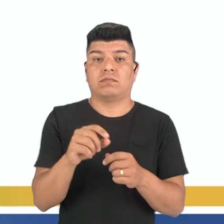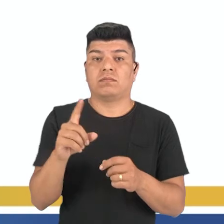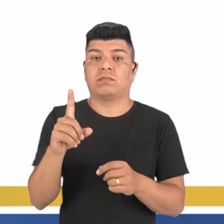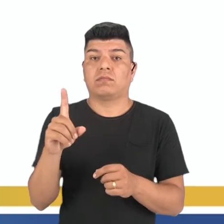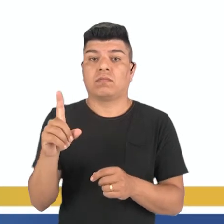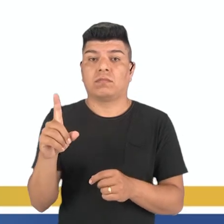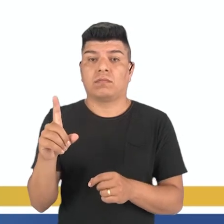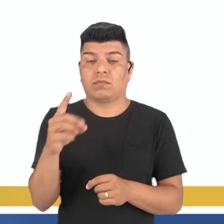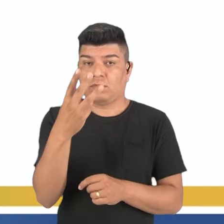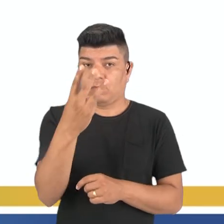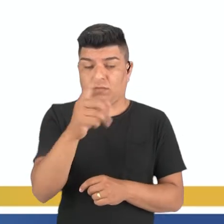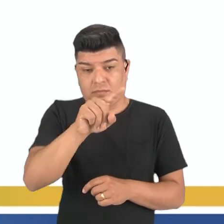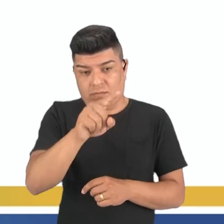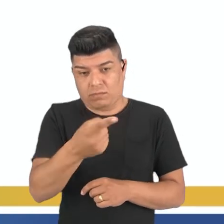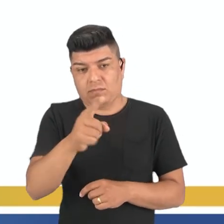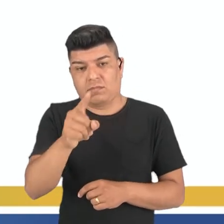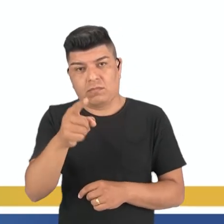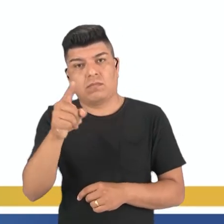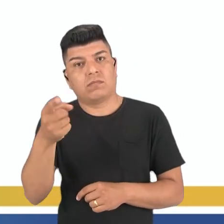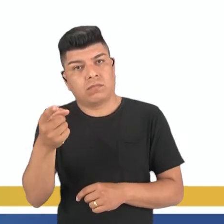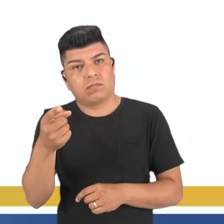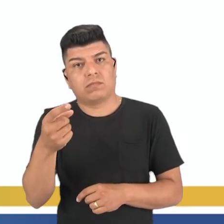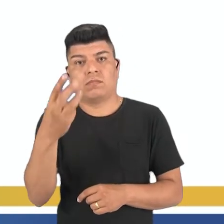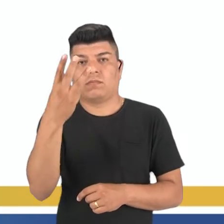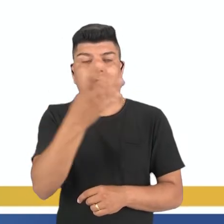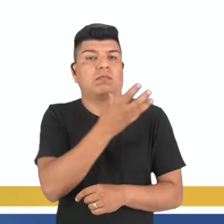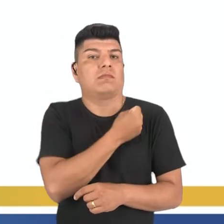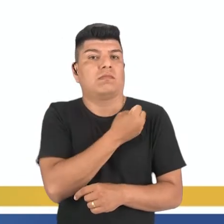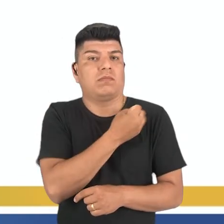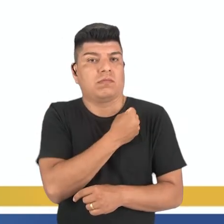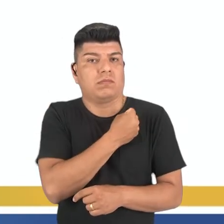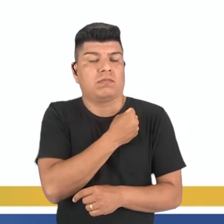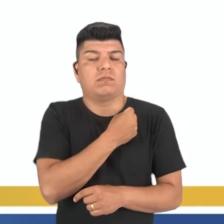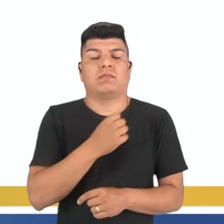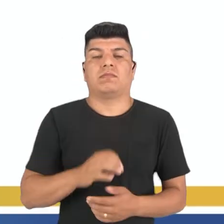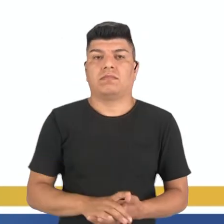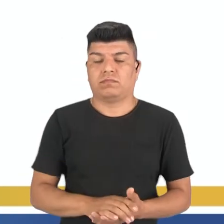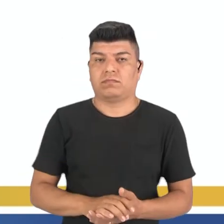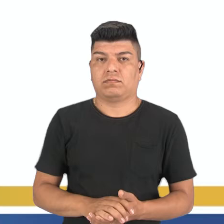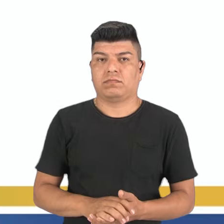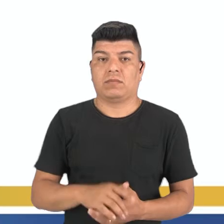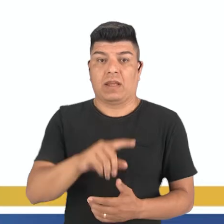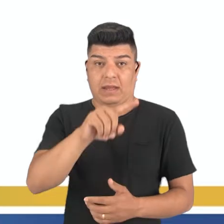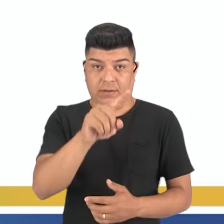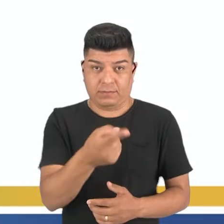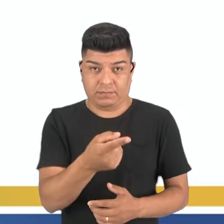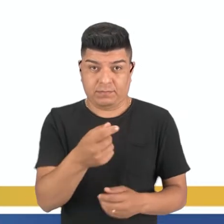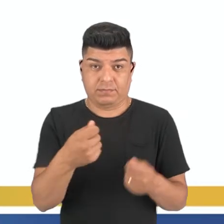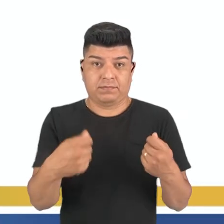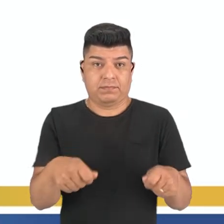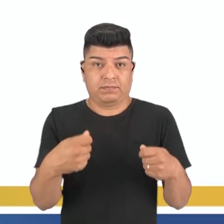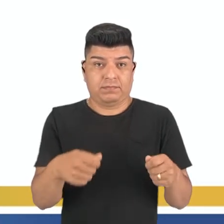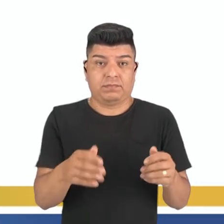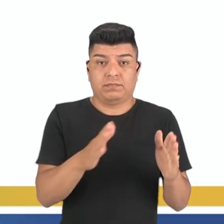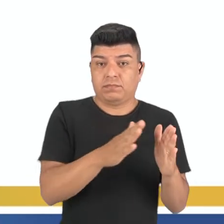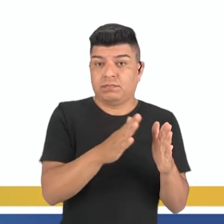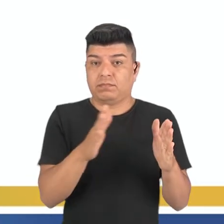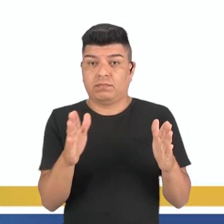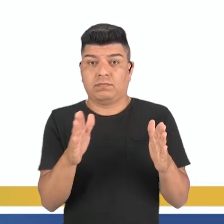com a vírgula 3 casas decimais, ou seja, 3 números. Então, a vírgula ela tem que estar entre